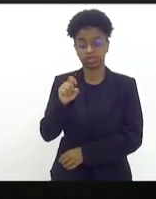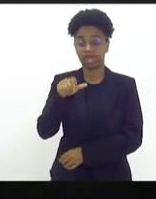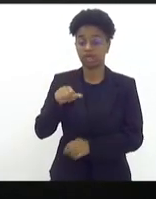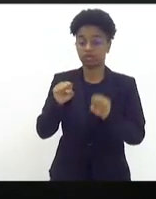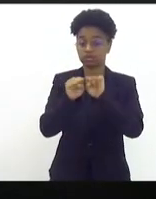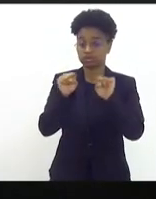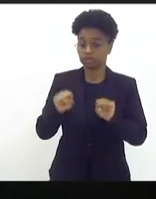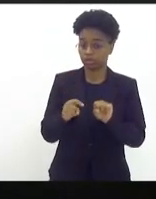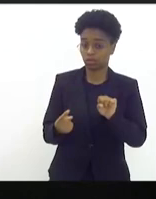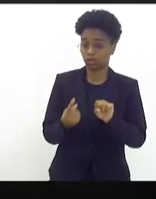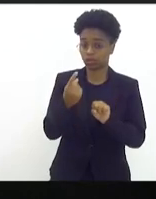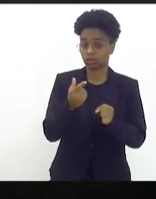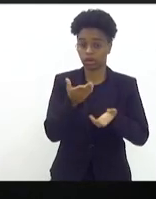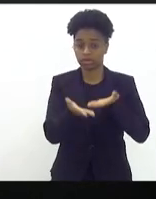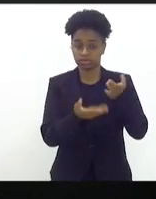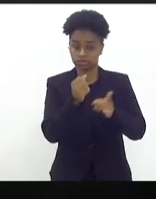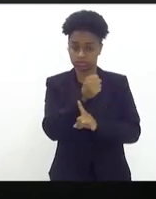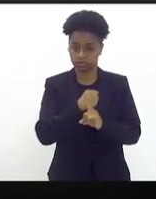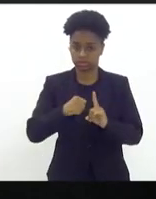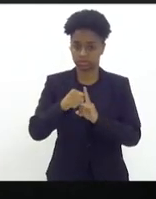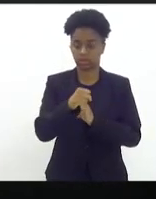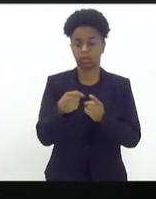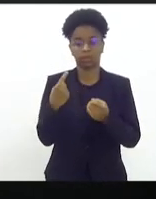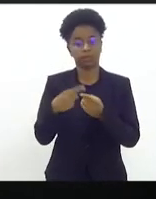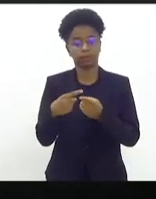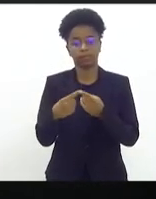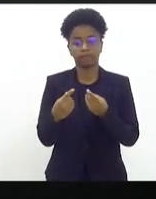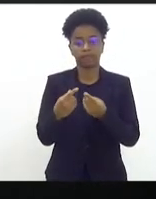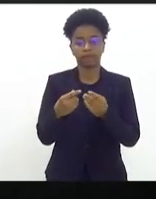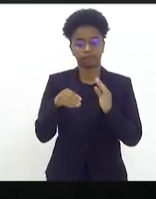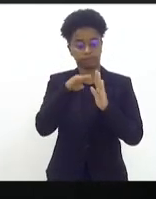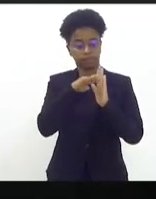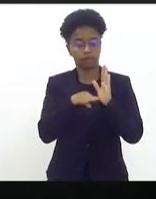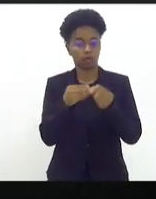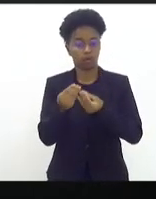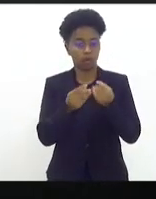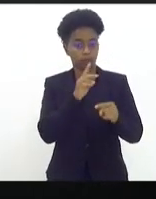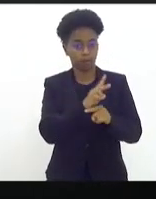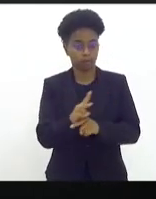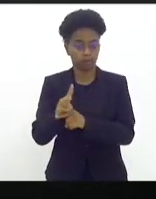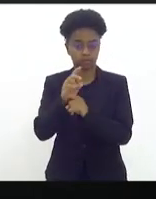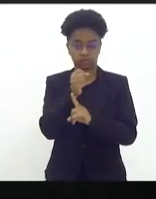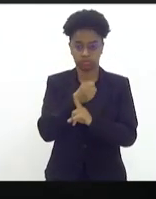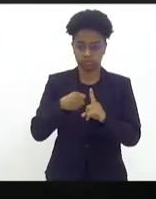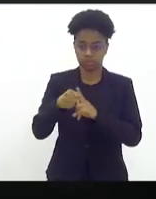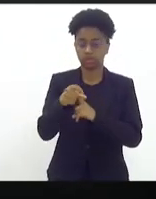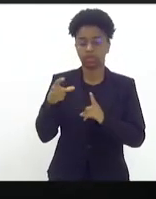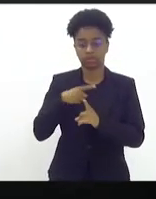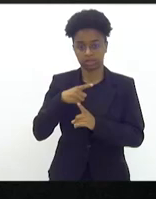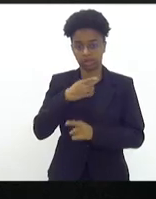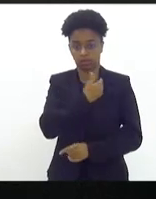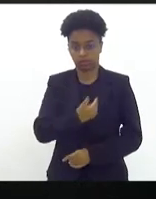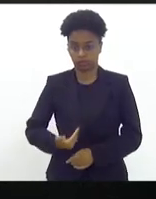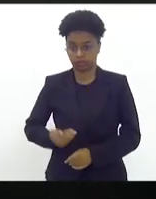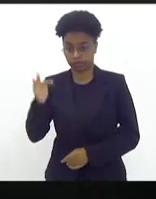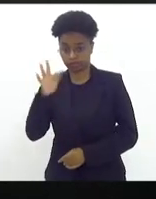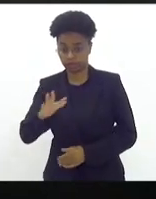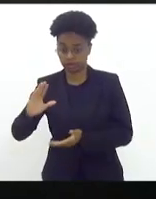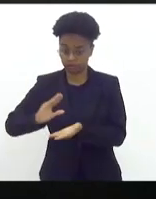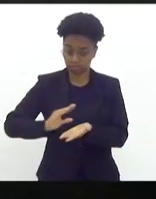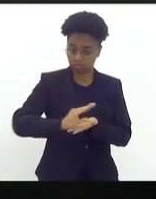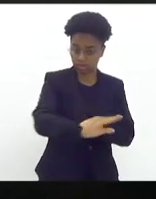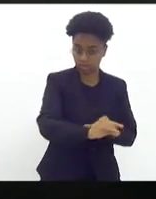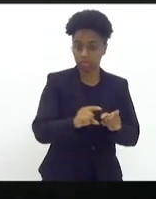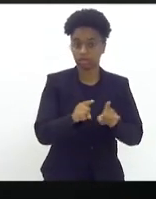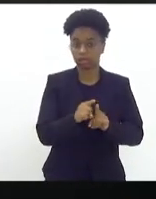Único de Assistência Social. Os níveis de proteção social eles são cofinanciados pelo governo federal e governo